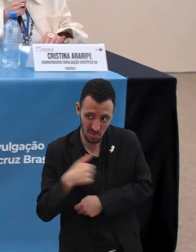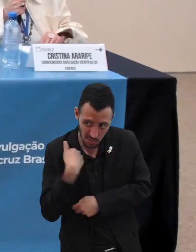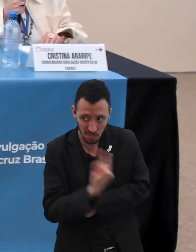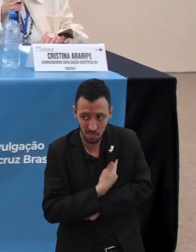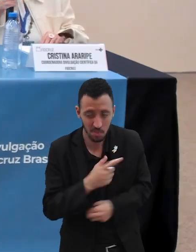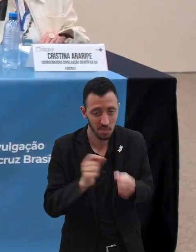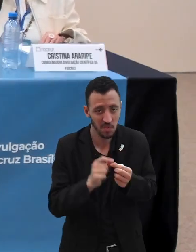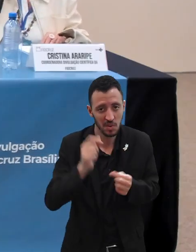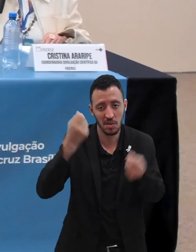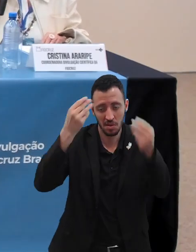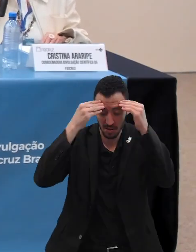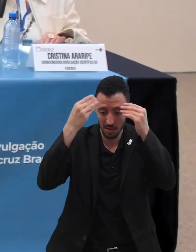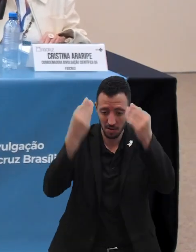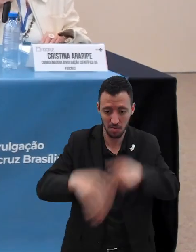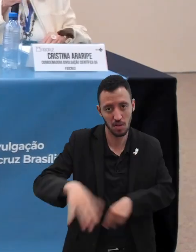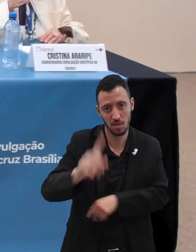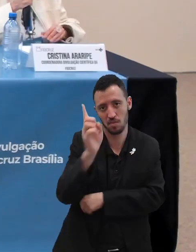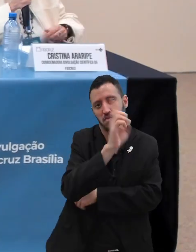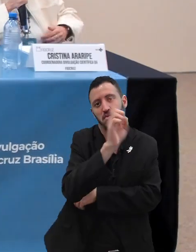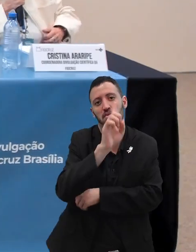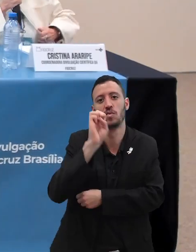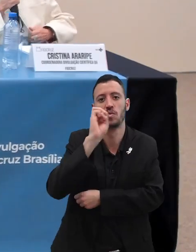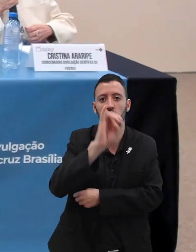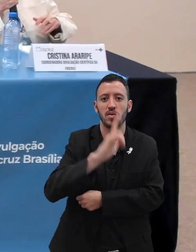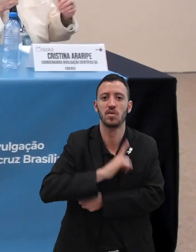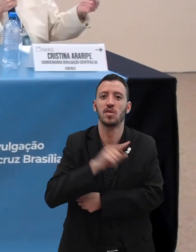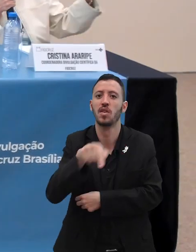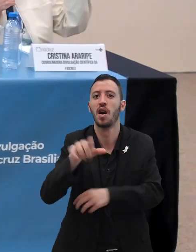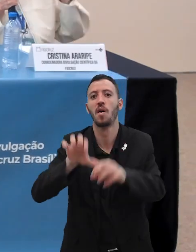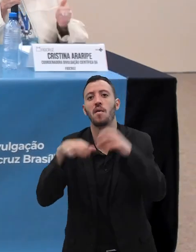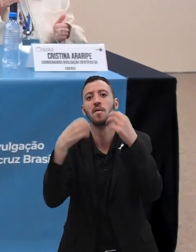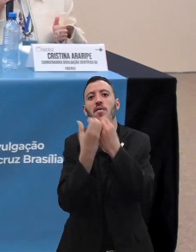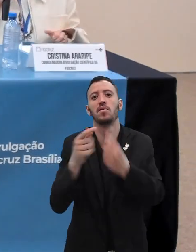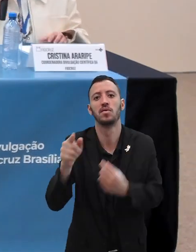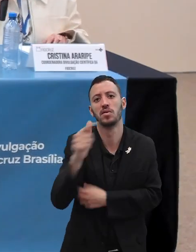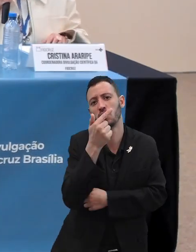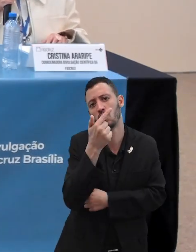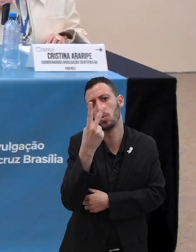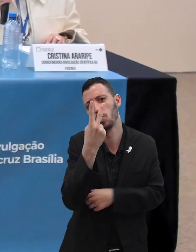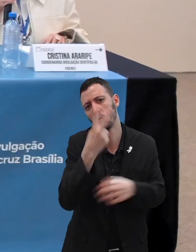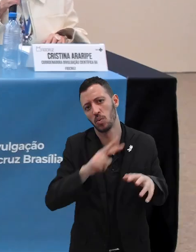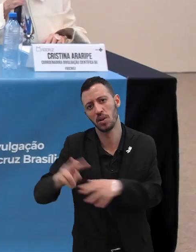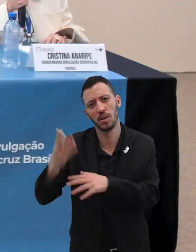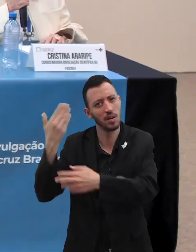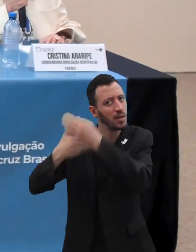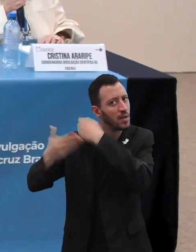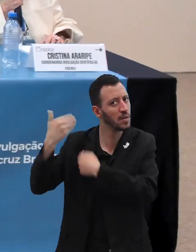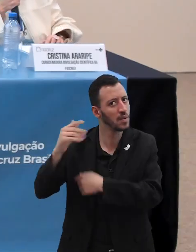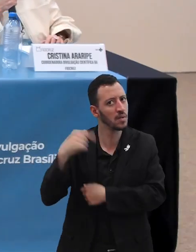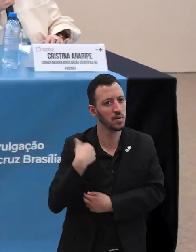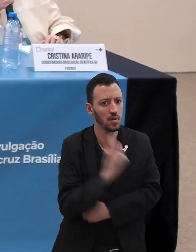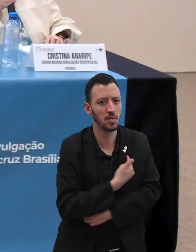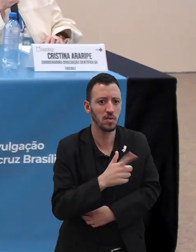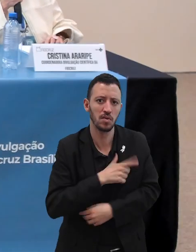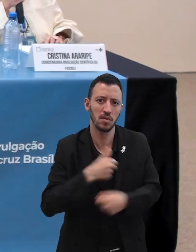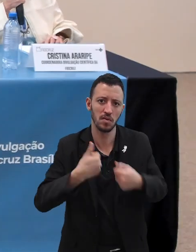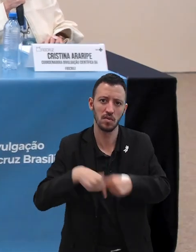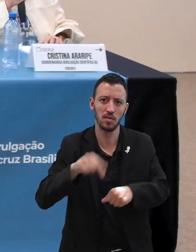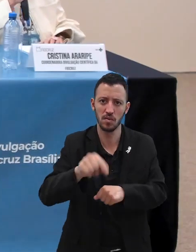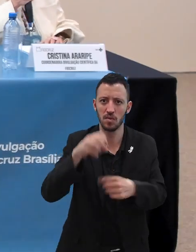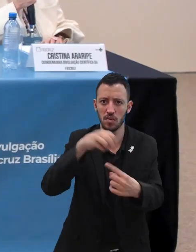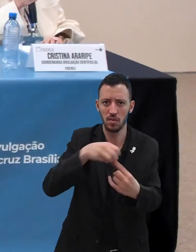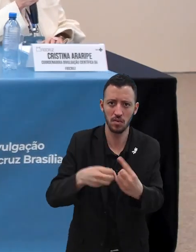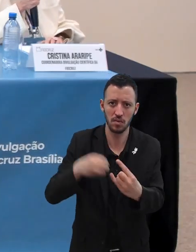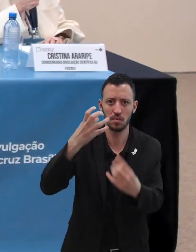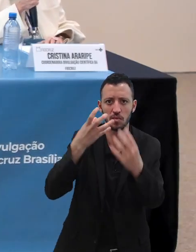gente desistir disso, não. Quem estava na conferência há cerca de 2 semanas atrás viu que nós estávamos, enquanto